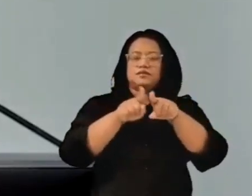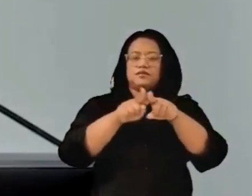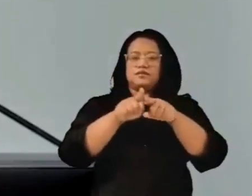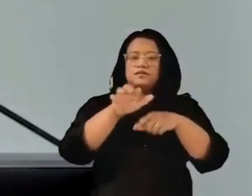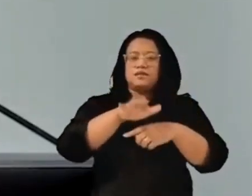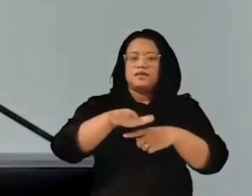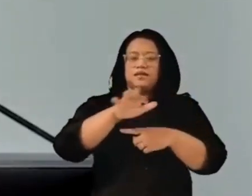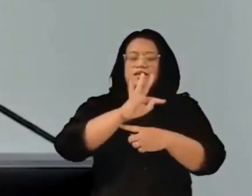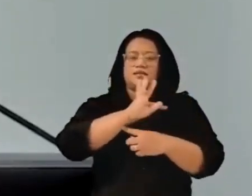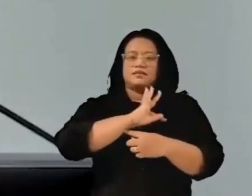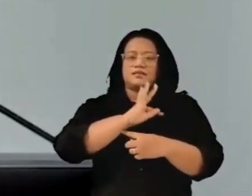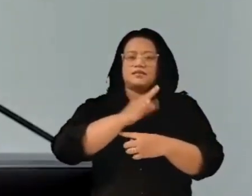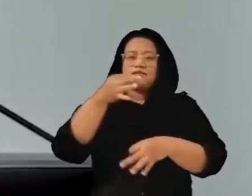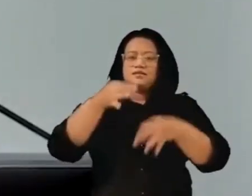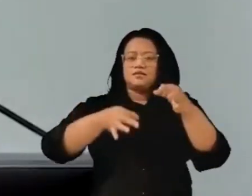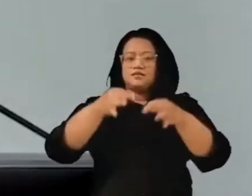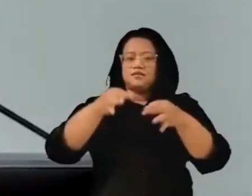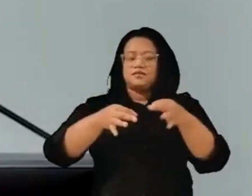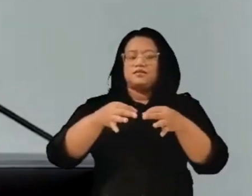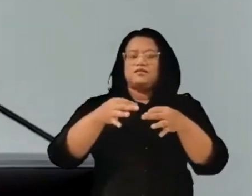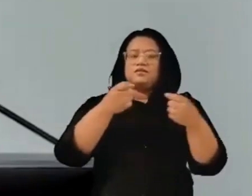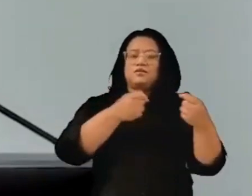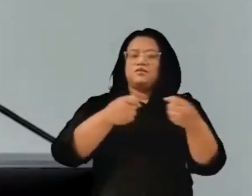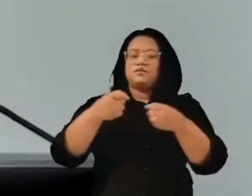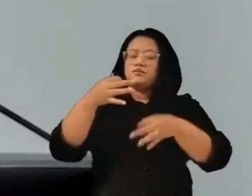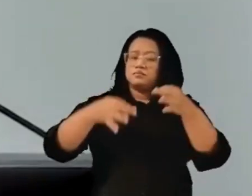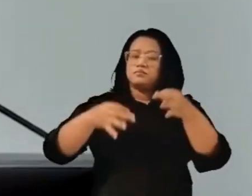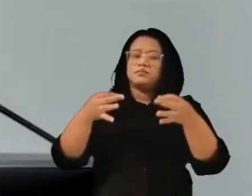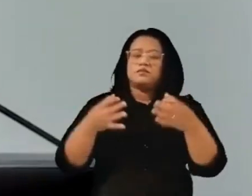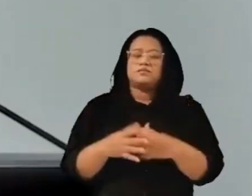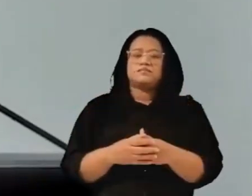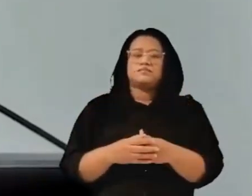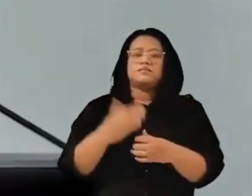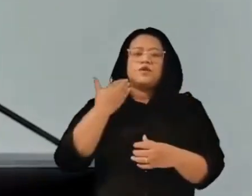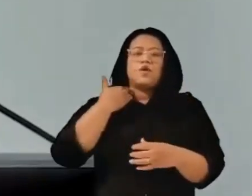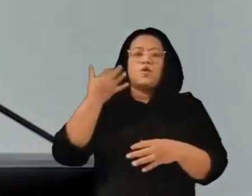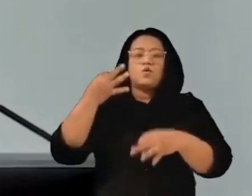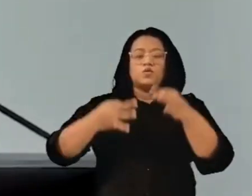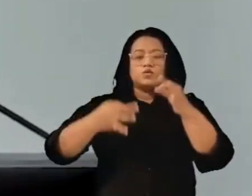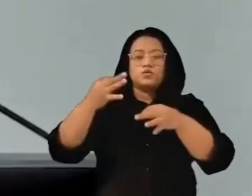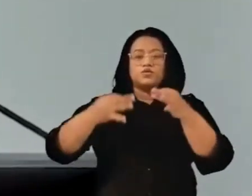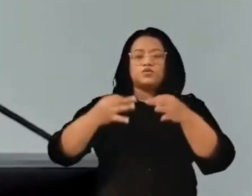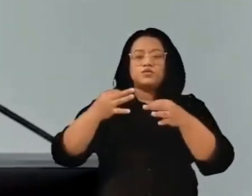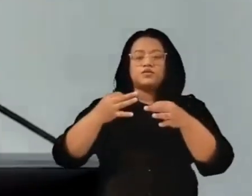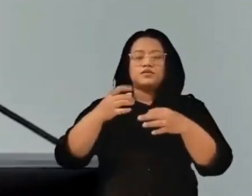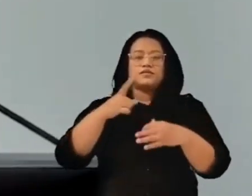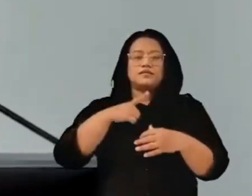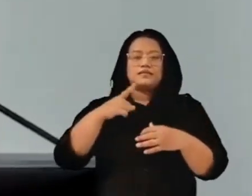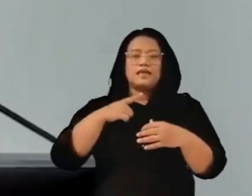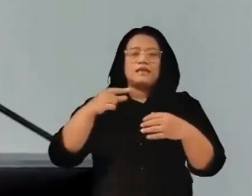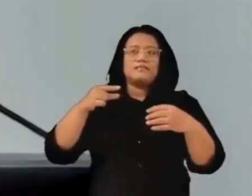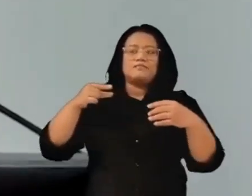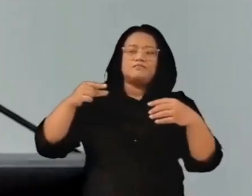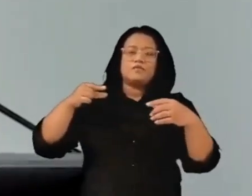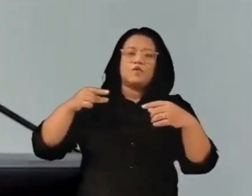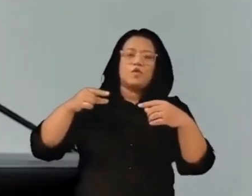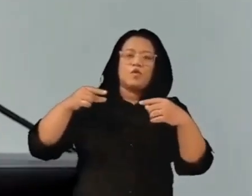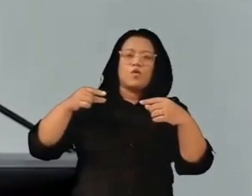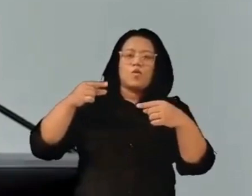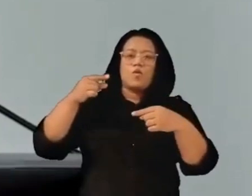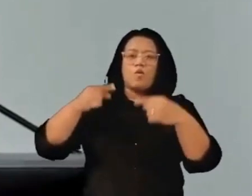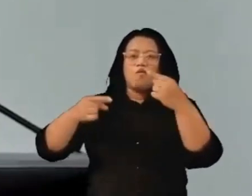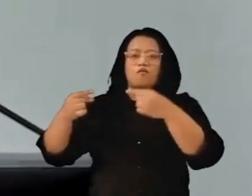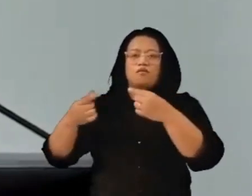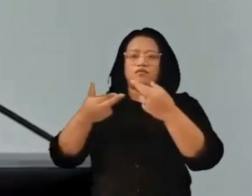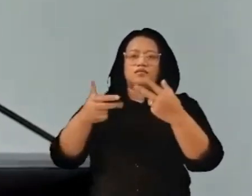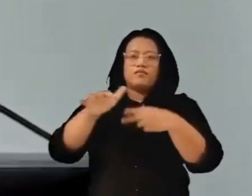Poder Judiciário. Os juízes, eles recebem os conflitos relacionados à área